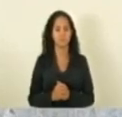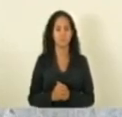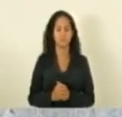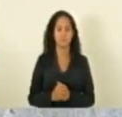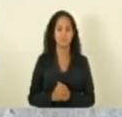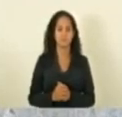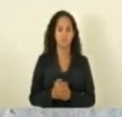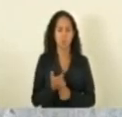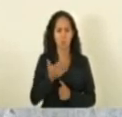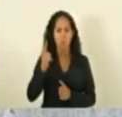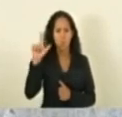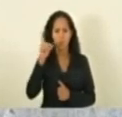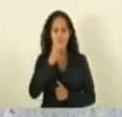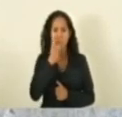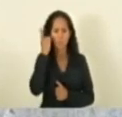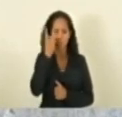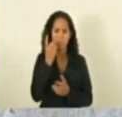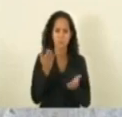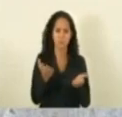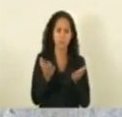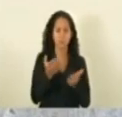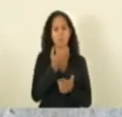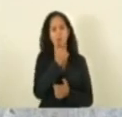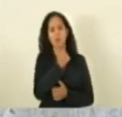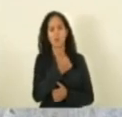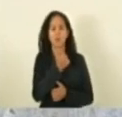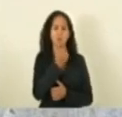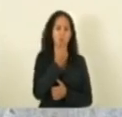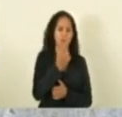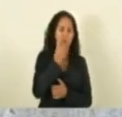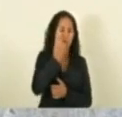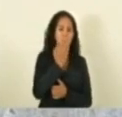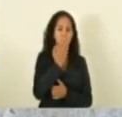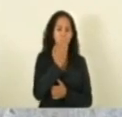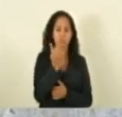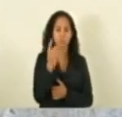Tem mais algum deputado ou deputada para registrar um minuto de silêncio?